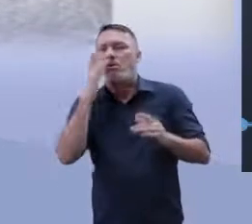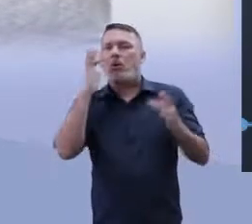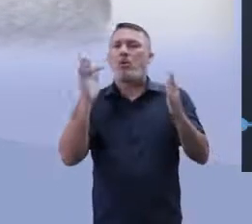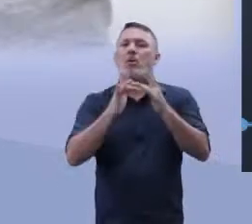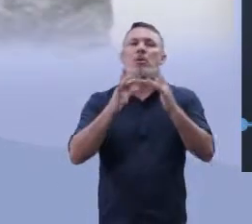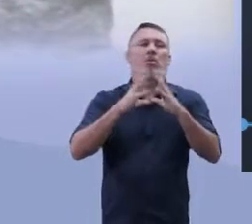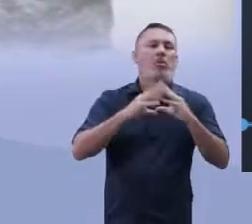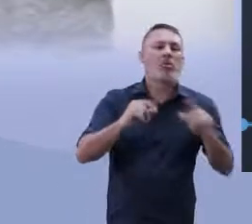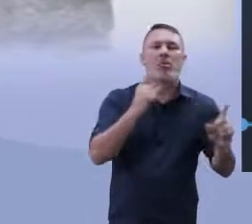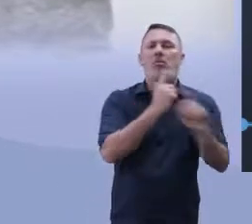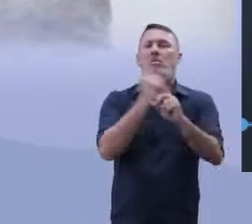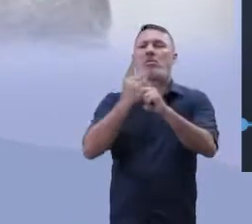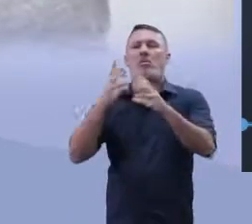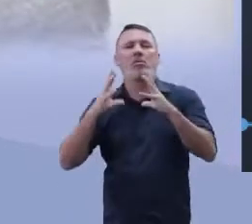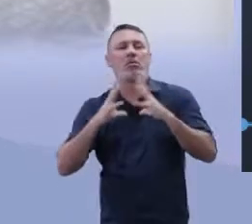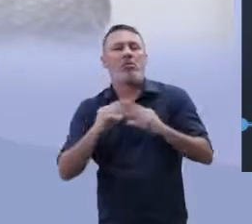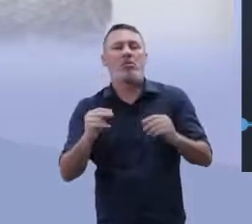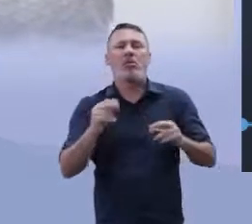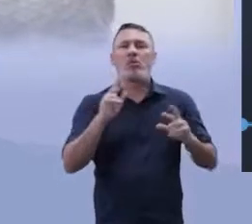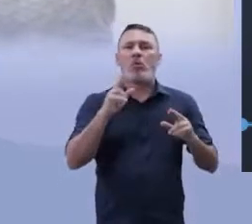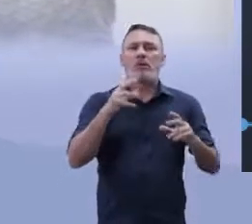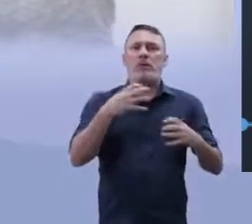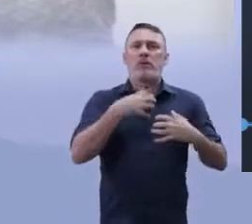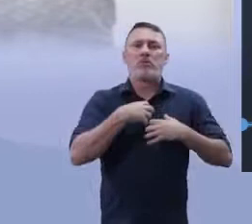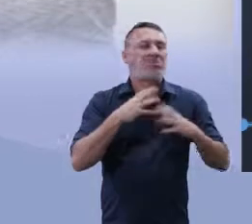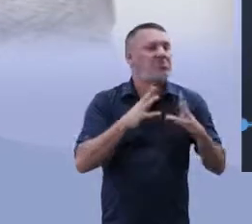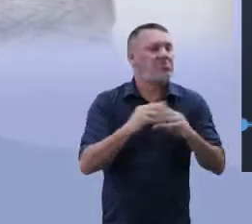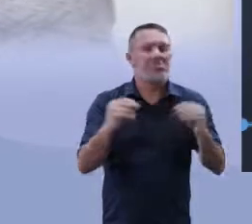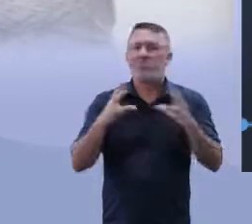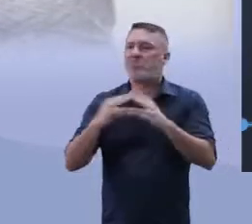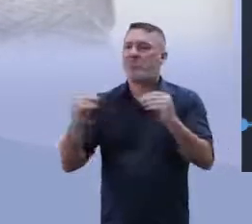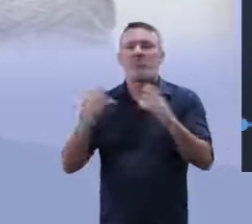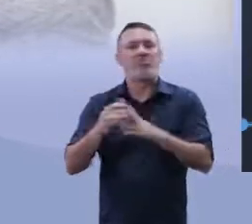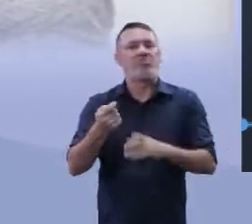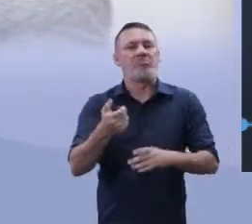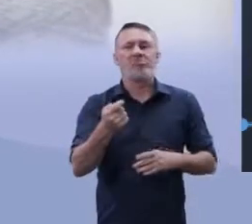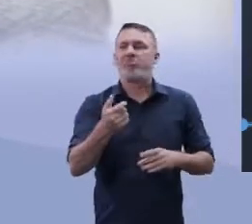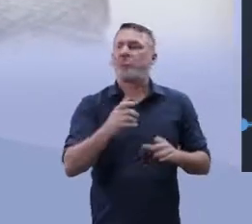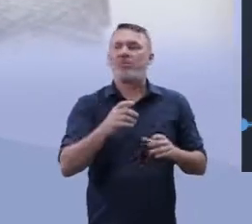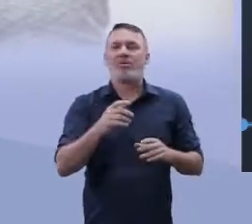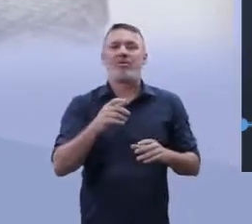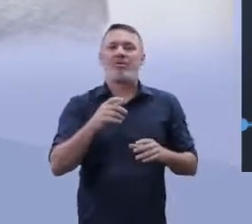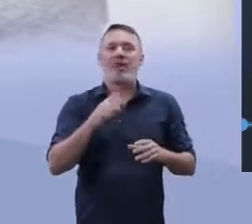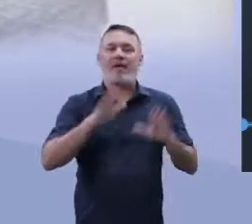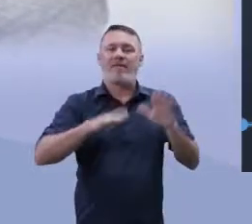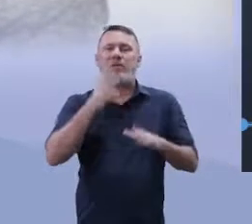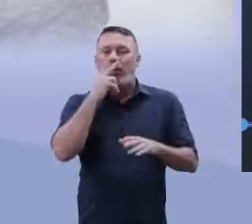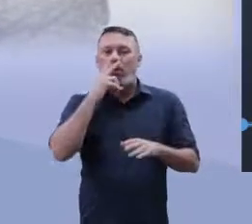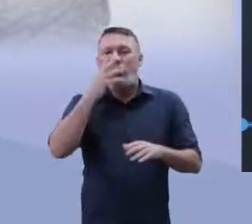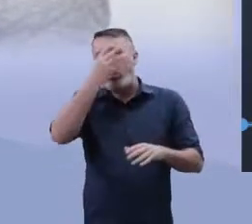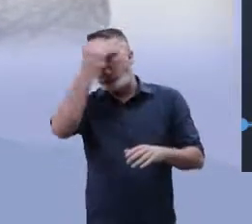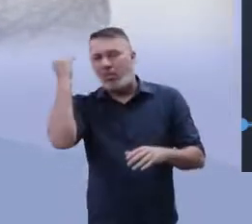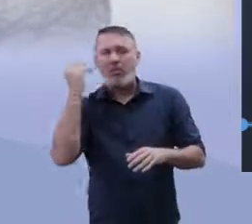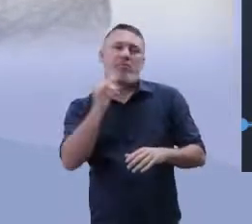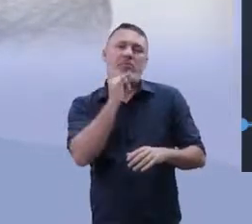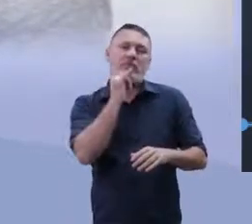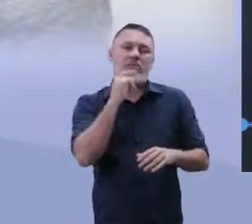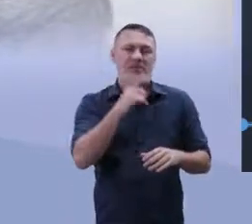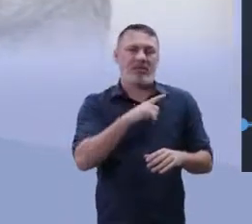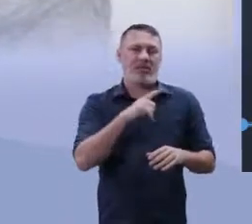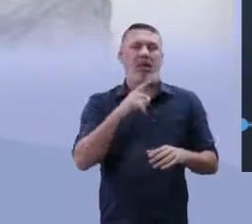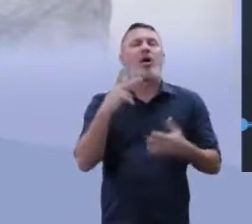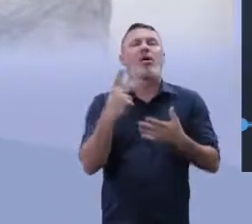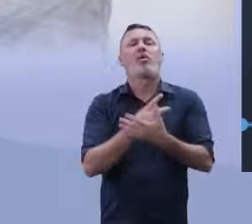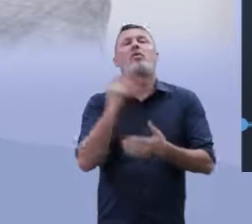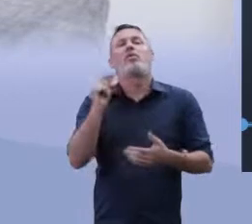têm um prazo agora. Esse prazo ele fica até um ponto. Olha, a pessoa era gente boa, foi